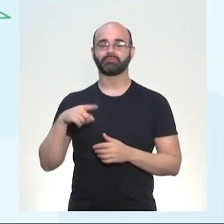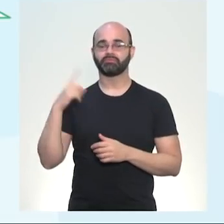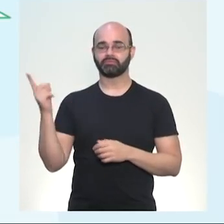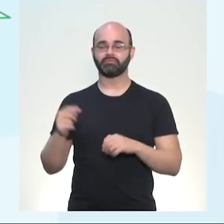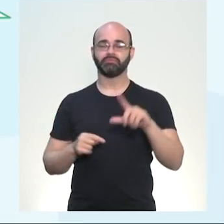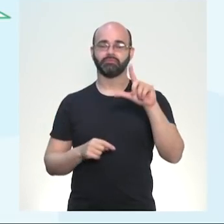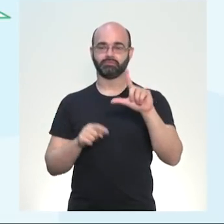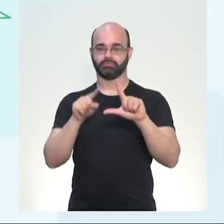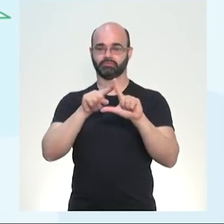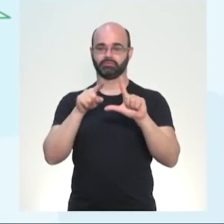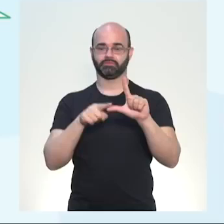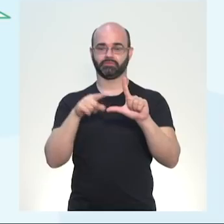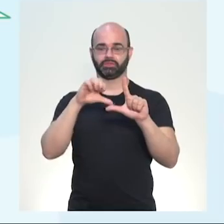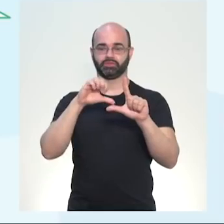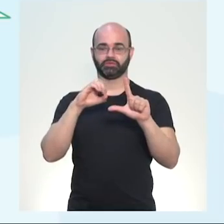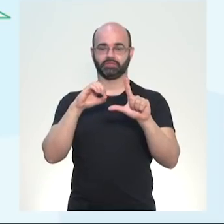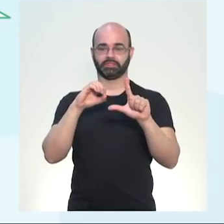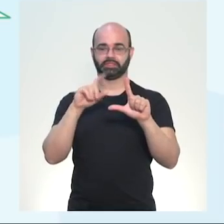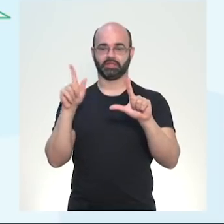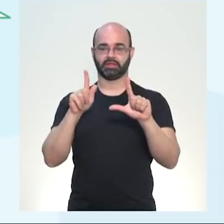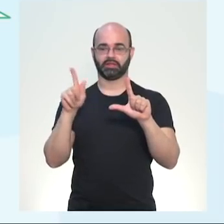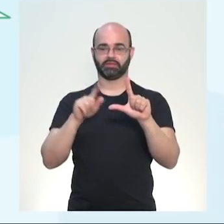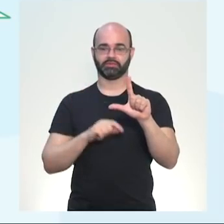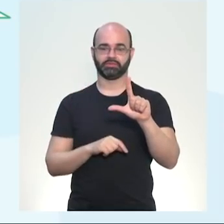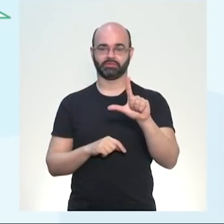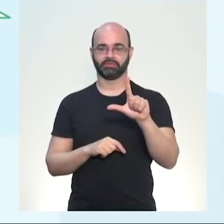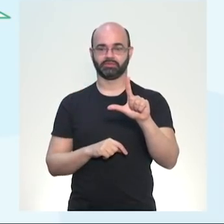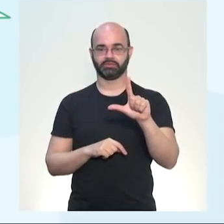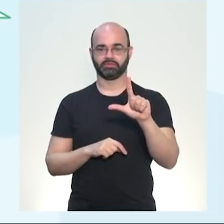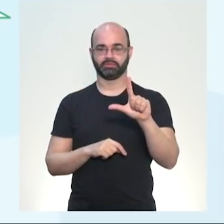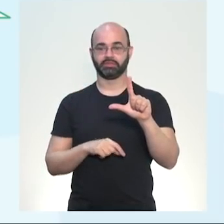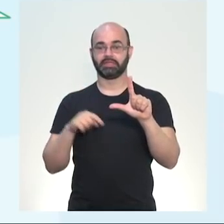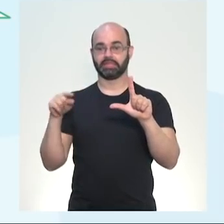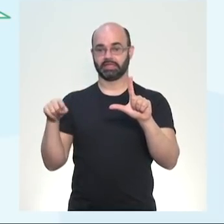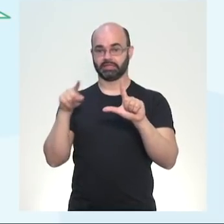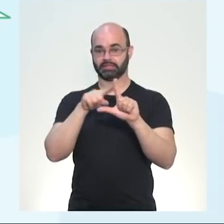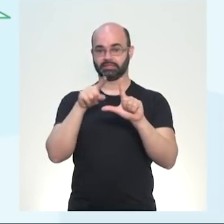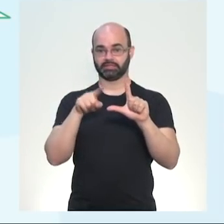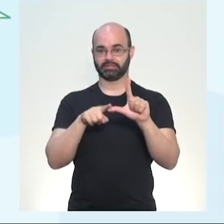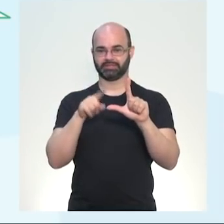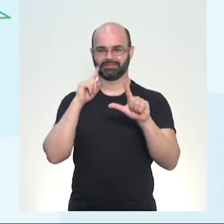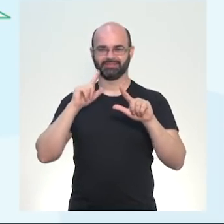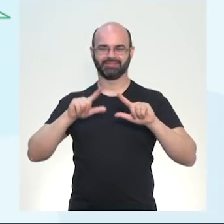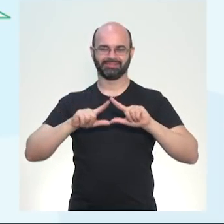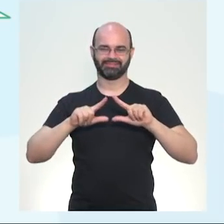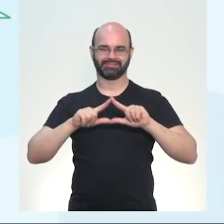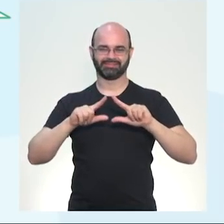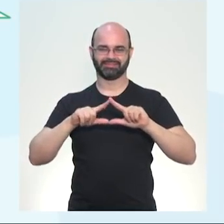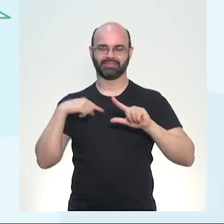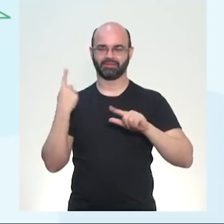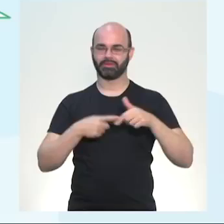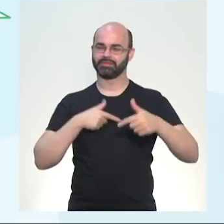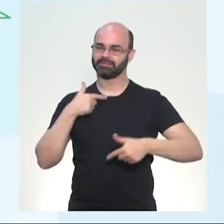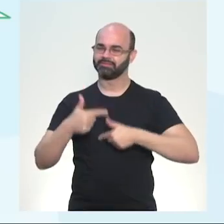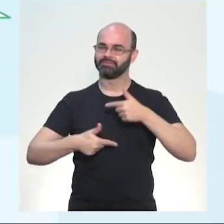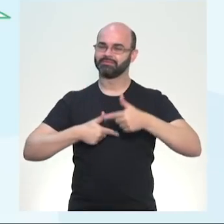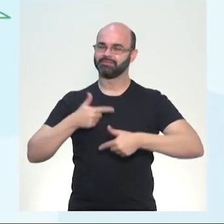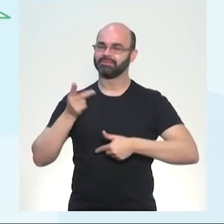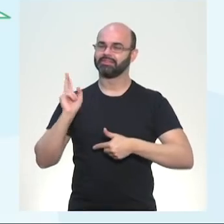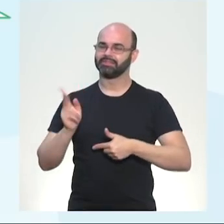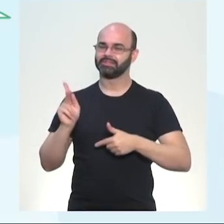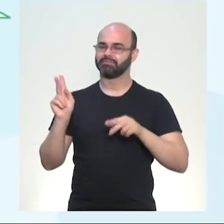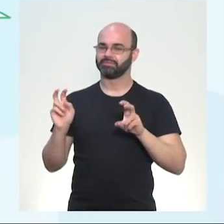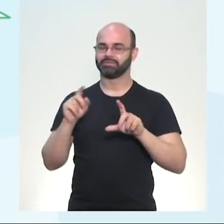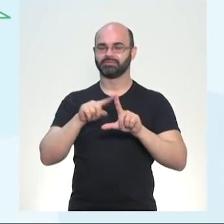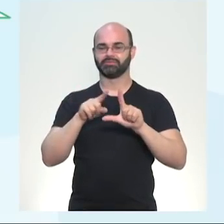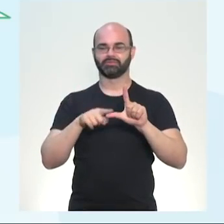tenho um ângulo de 90 graus aqui. Esse triângulo, né, que nós geralmente trabalhamos muito ele, né? Nós